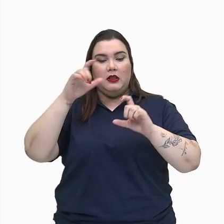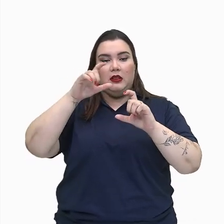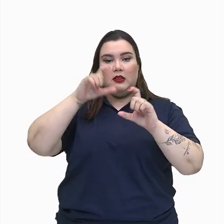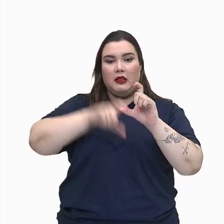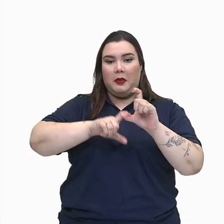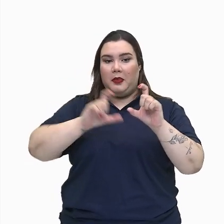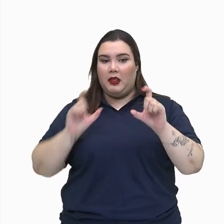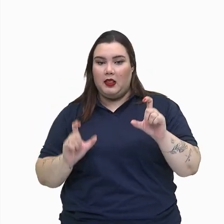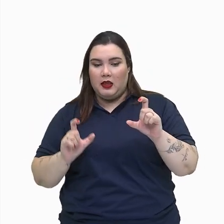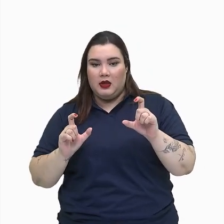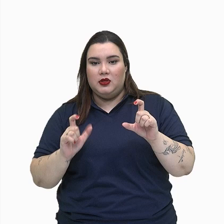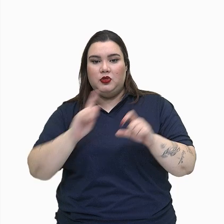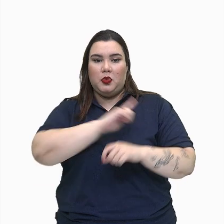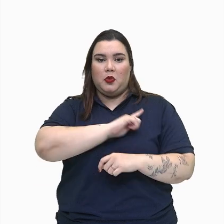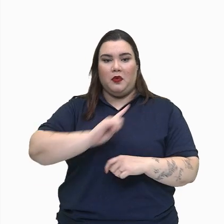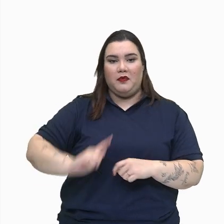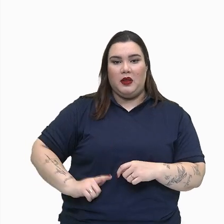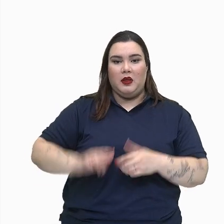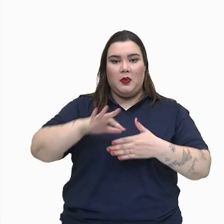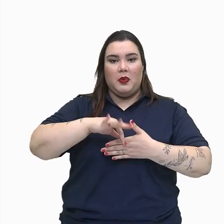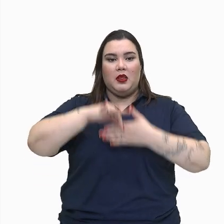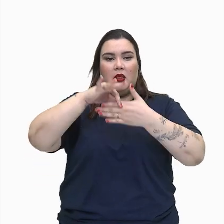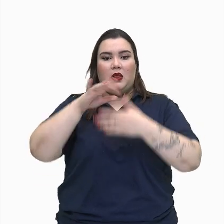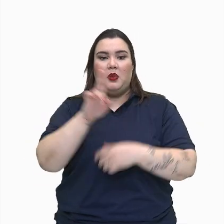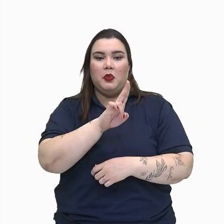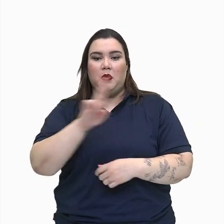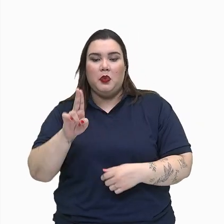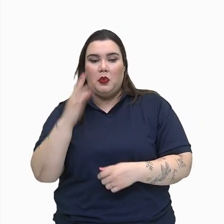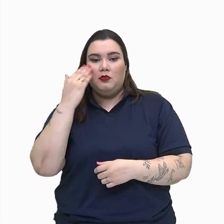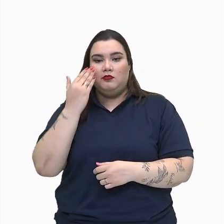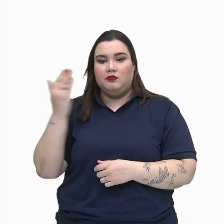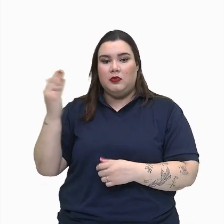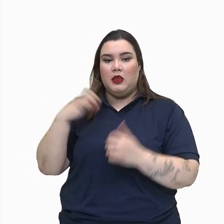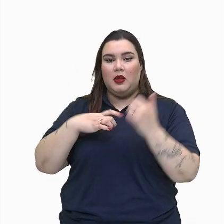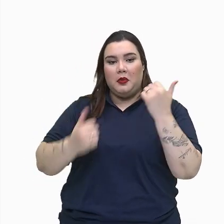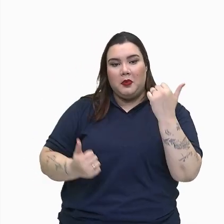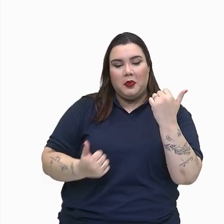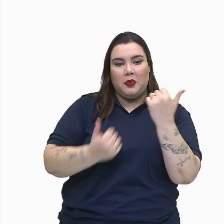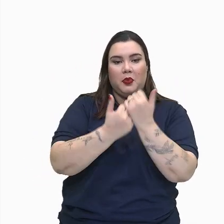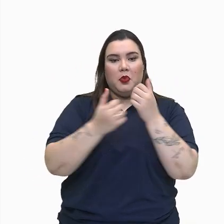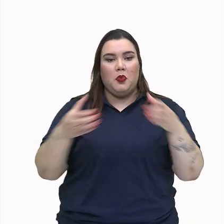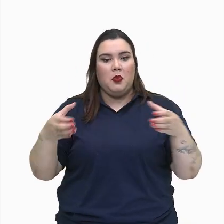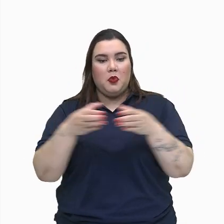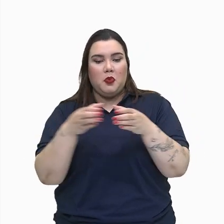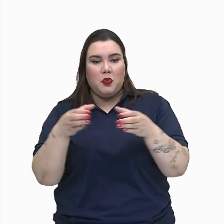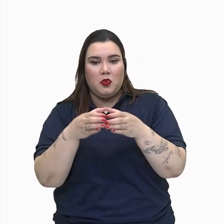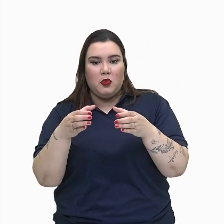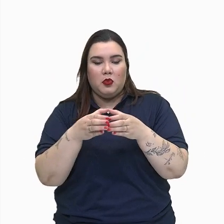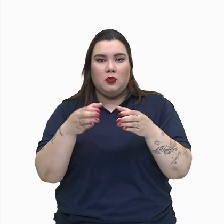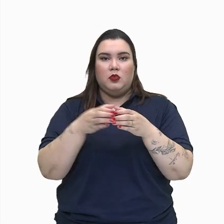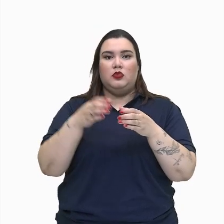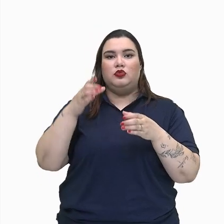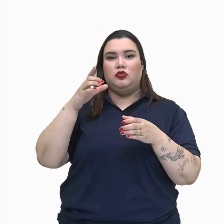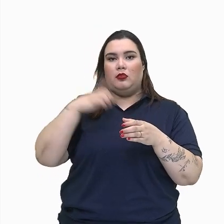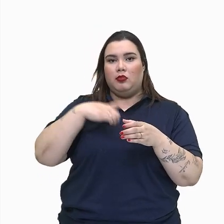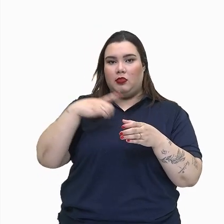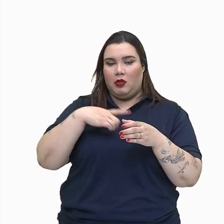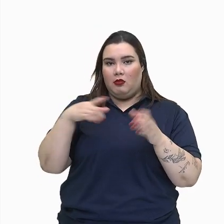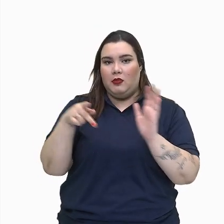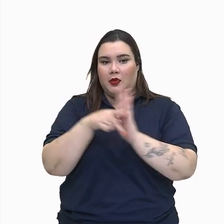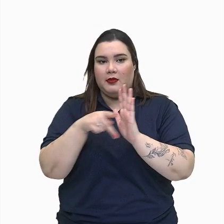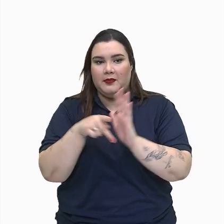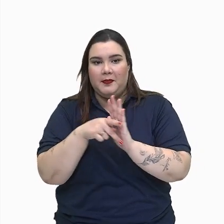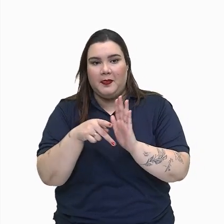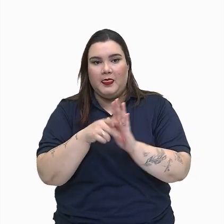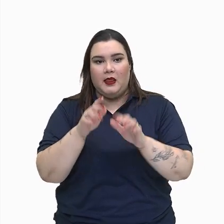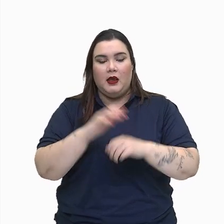Halat-Winik, ou homem verdadeiro, auxiliada por uma elite de sacerdotes e guerreiros. E nos